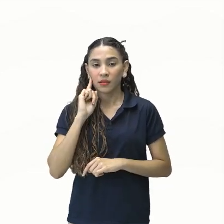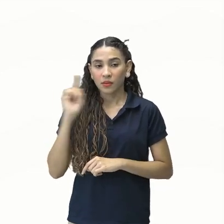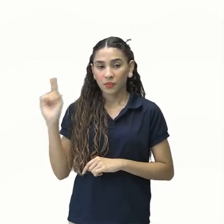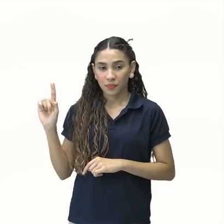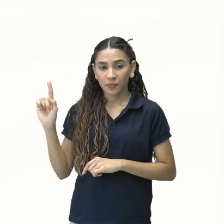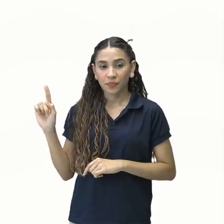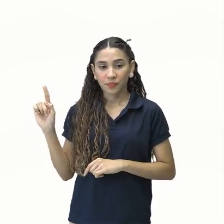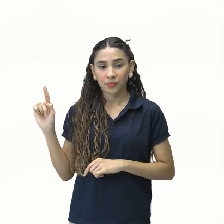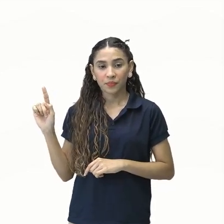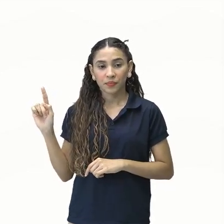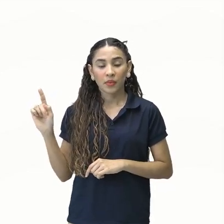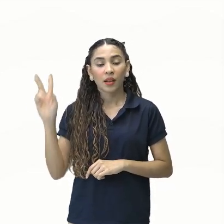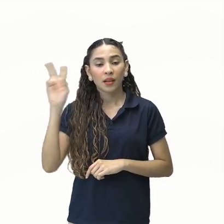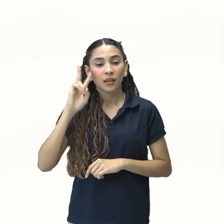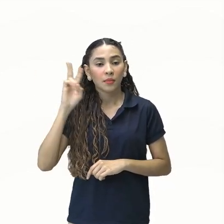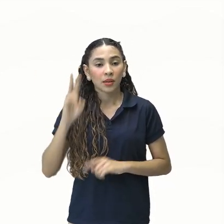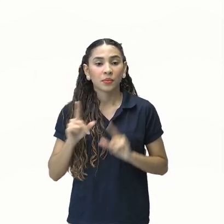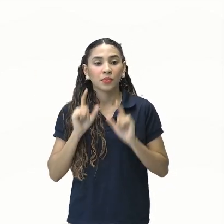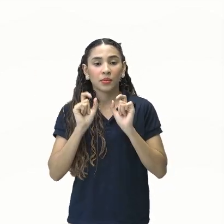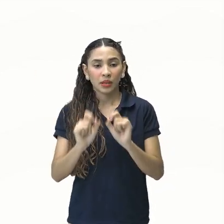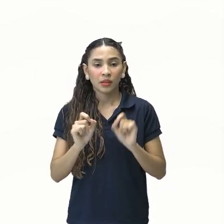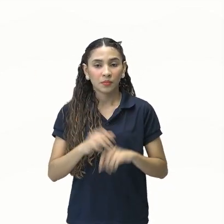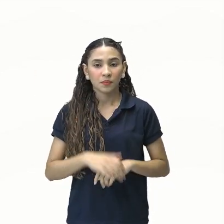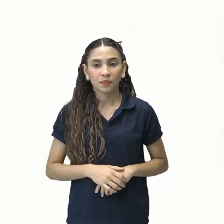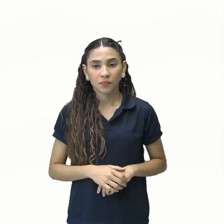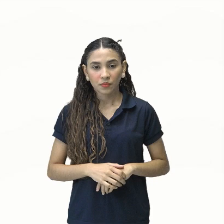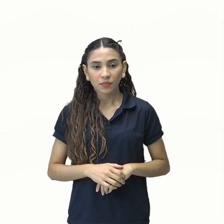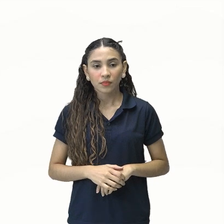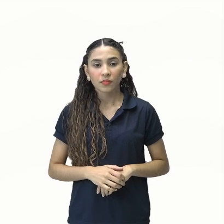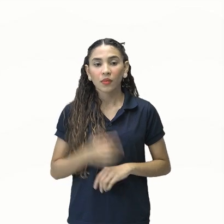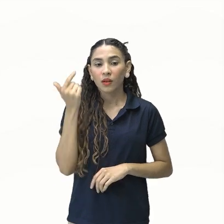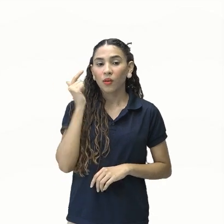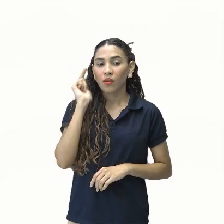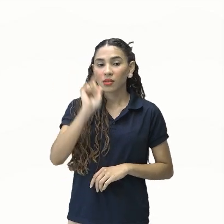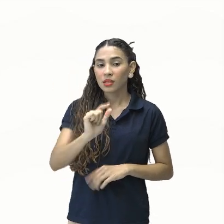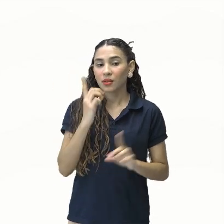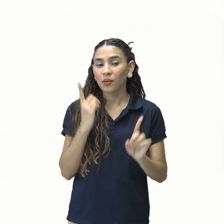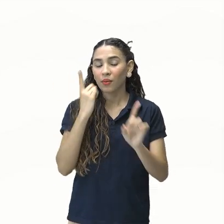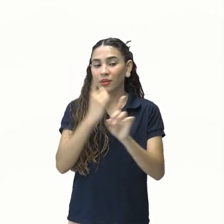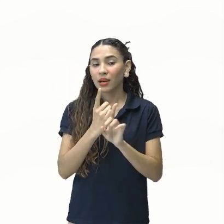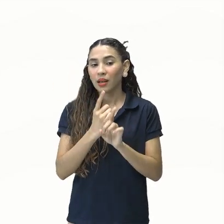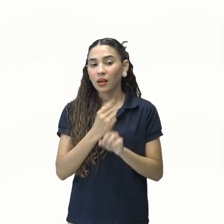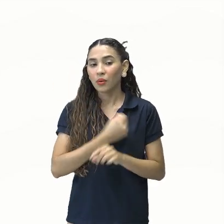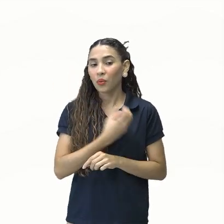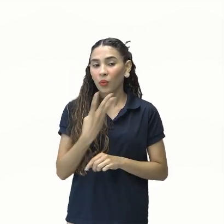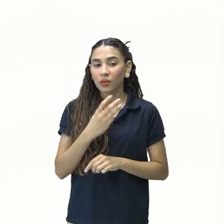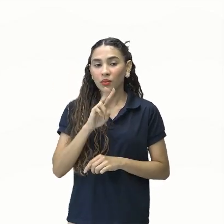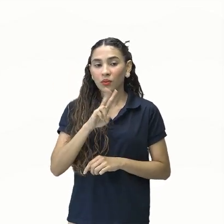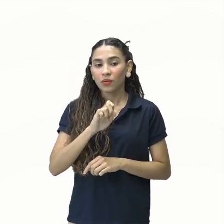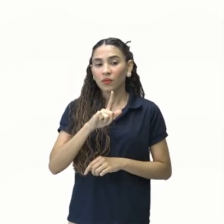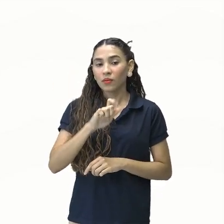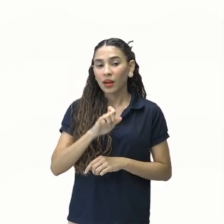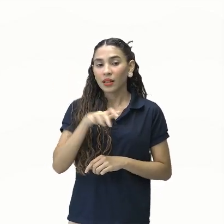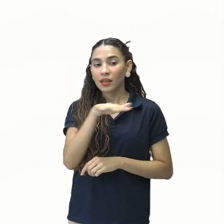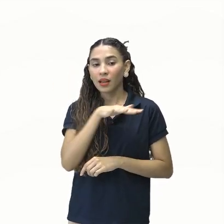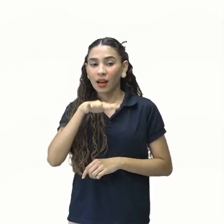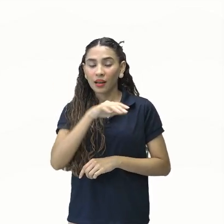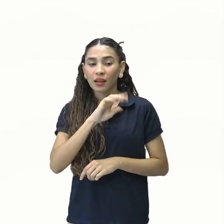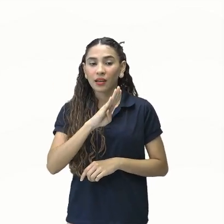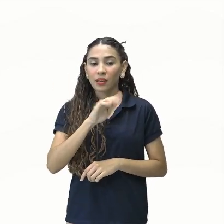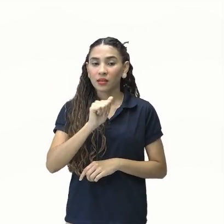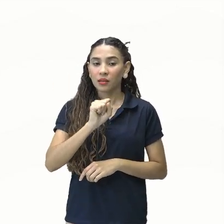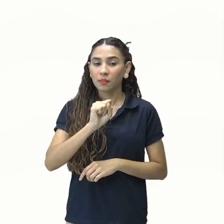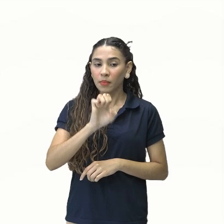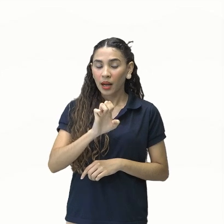a altura. Lembrando que, para eu saber quanto vale a área da base do